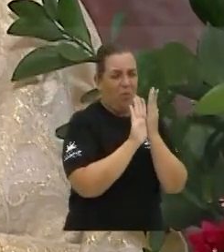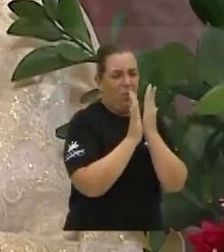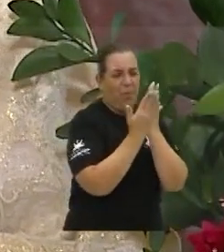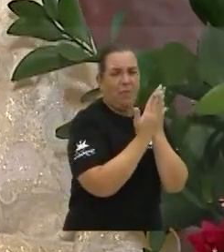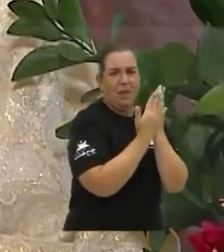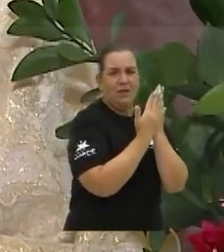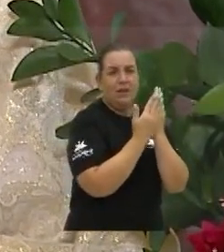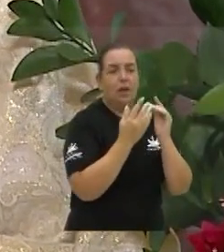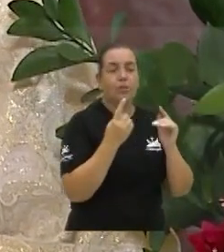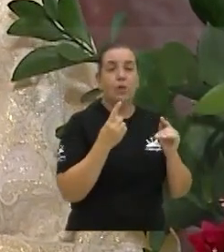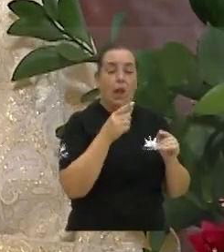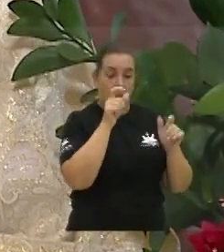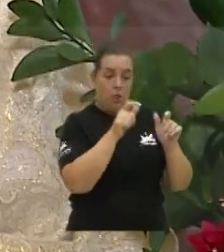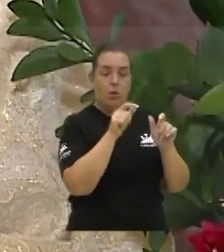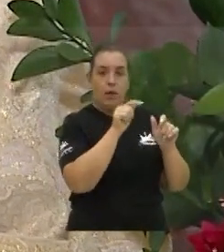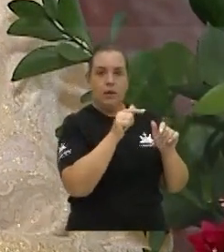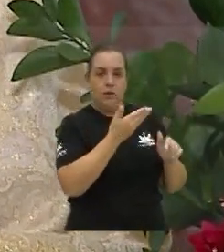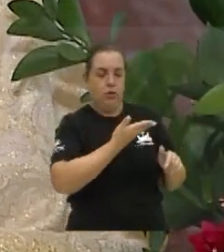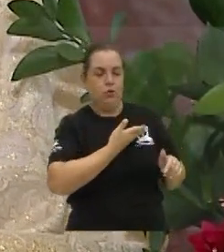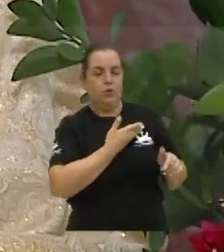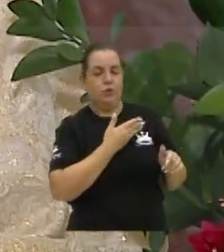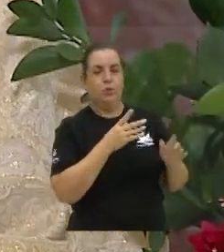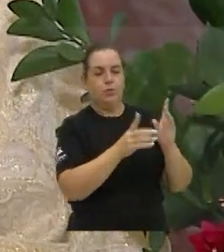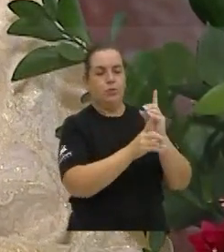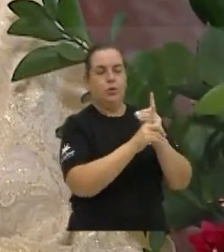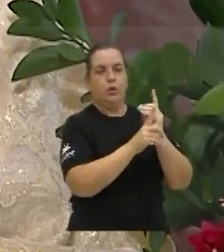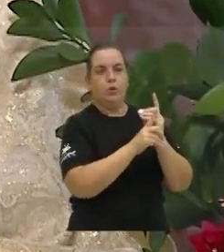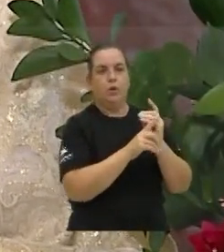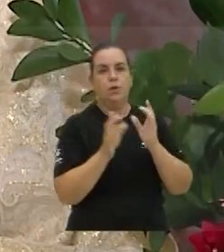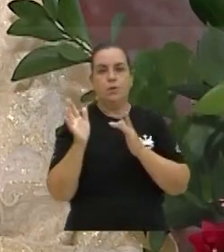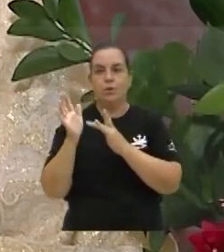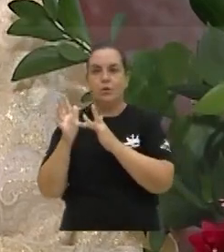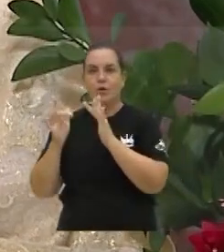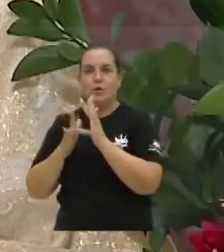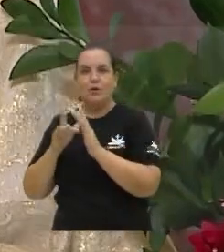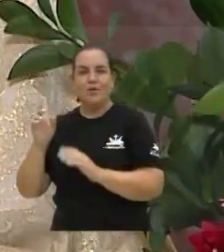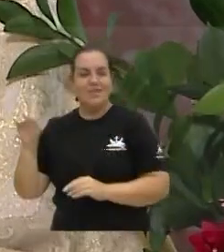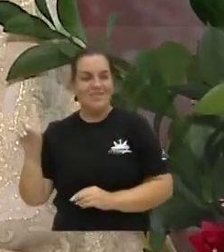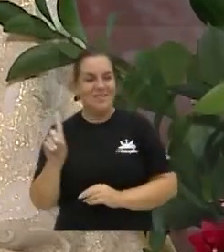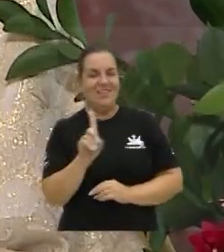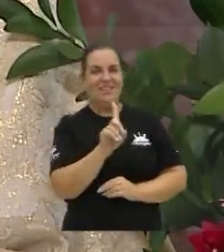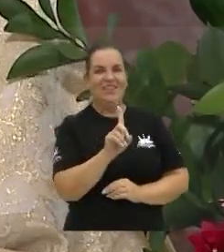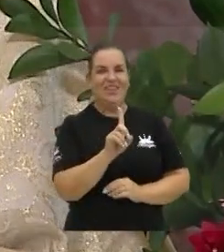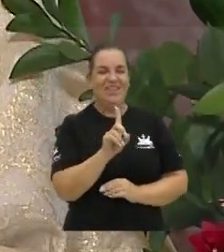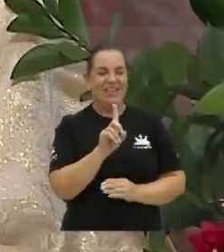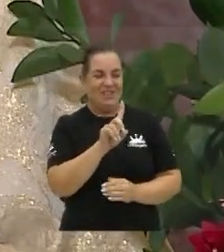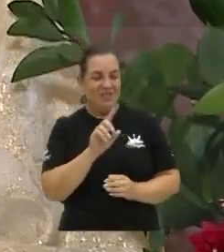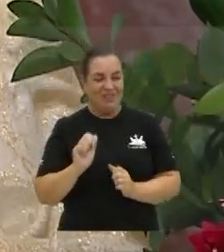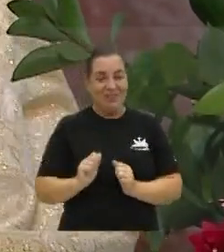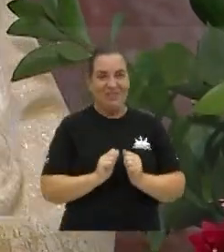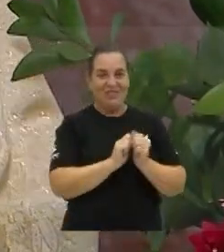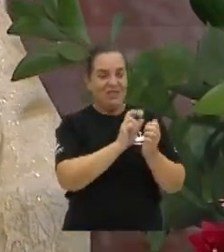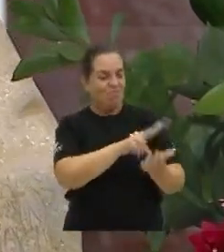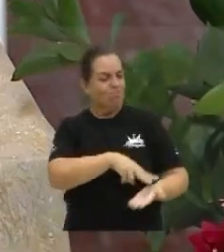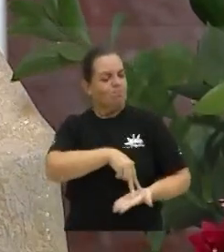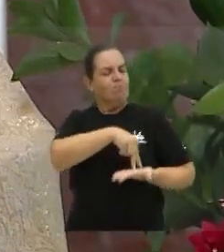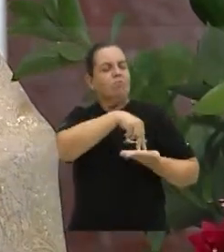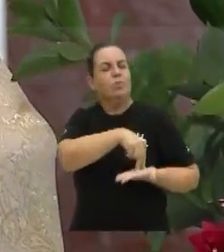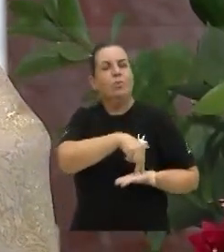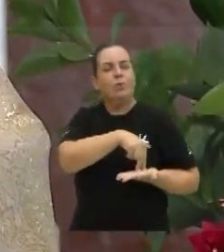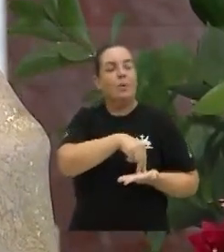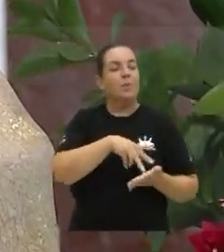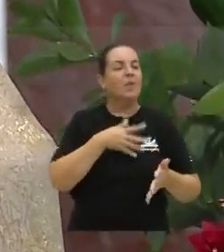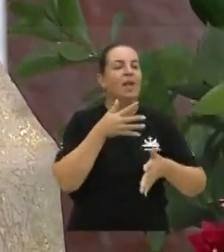os discípulos se encontraram, Jesus entrou e, pondo-se no meio deles, disse: